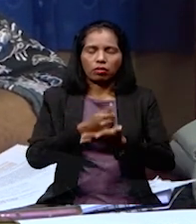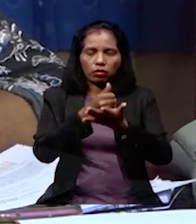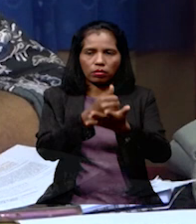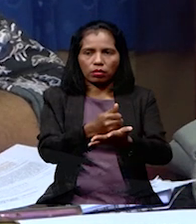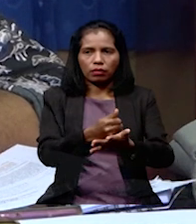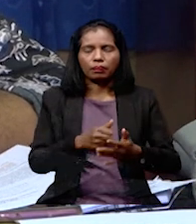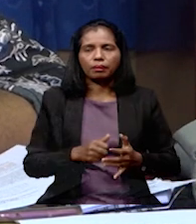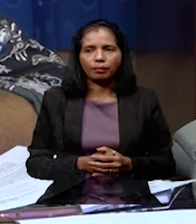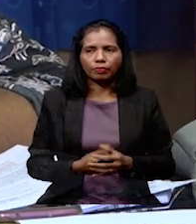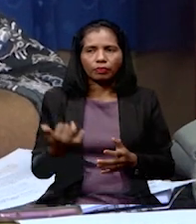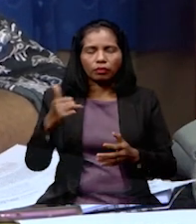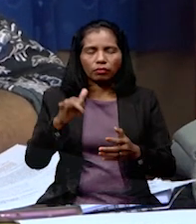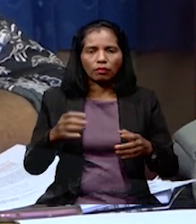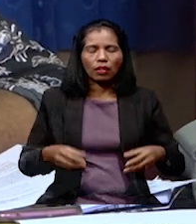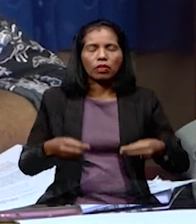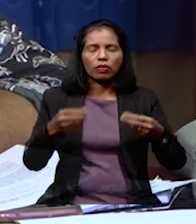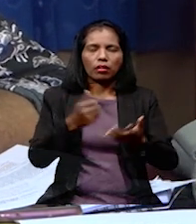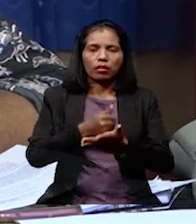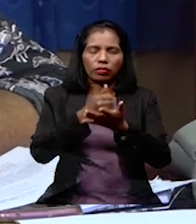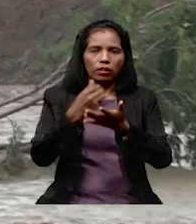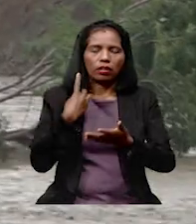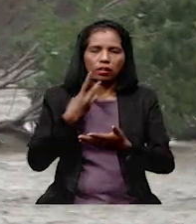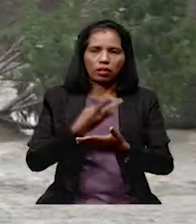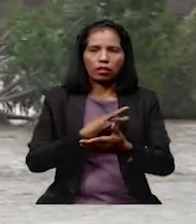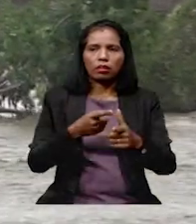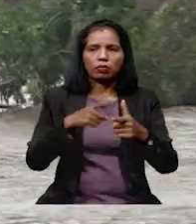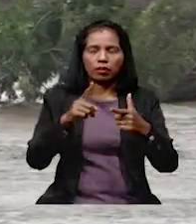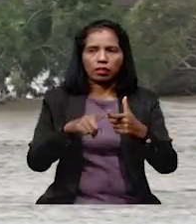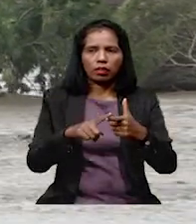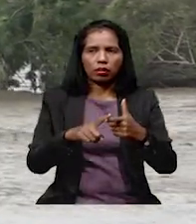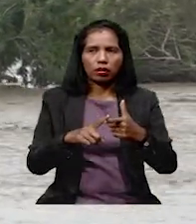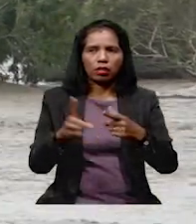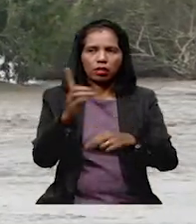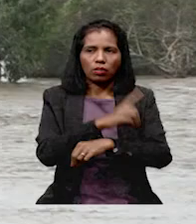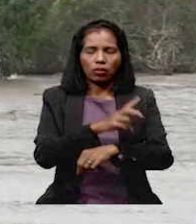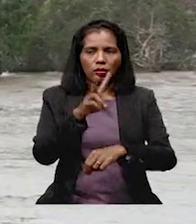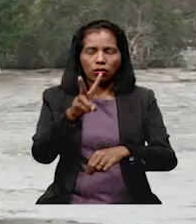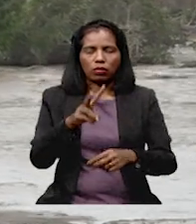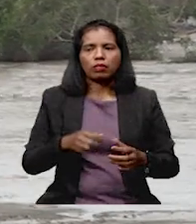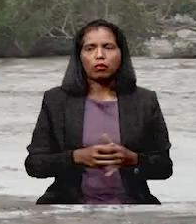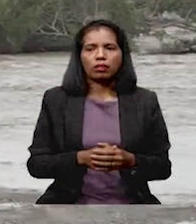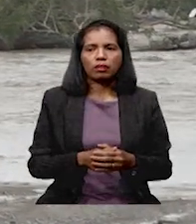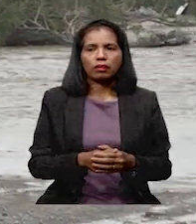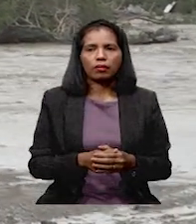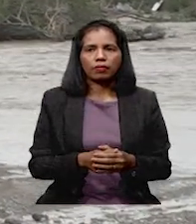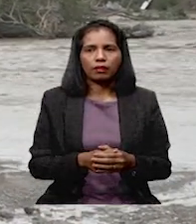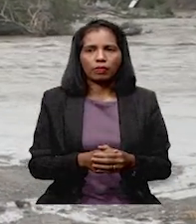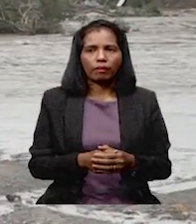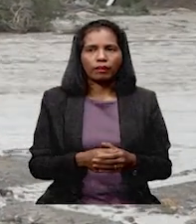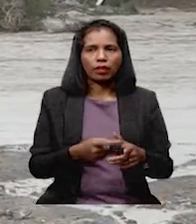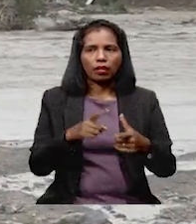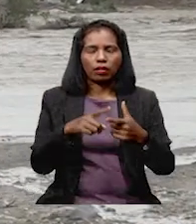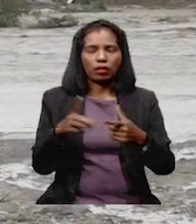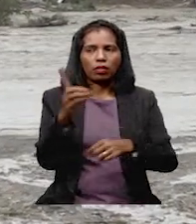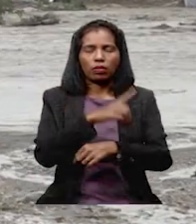AHP sira maksei mo sa azuda ita e depois lite lorum tolu tuir SOP me mitai lite lorum tolu ita